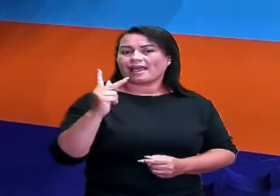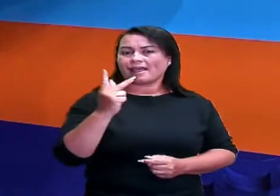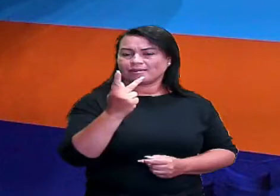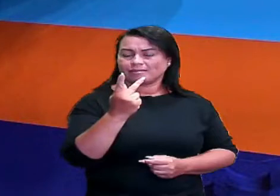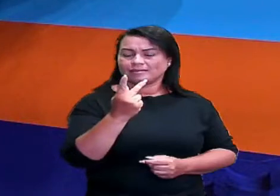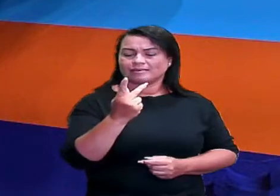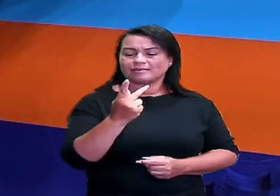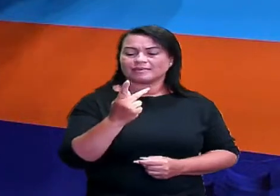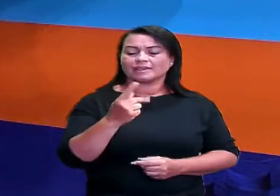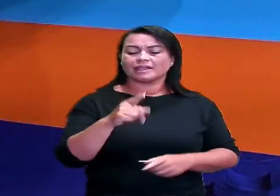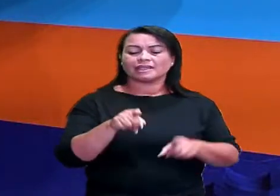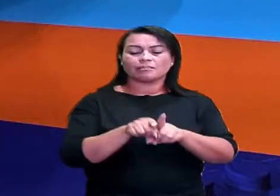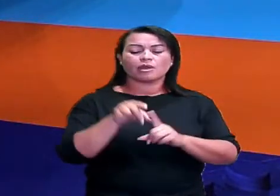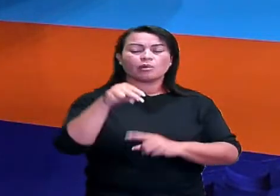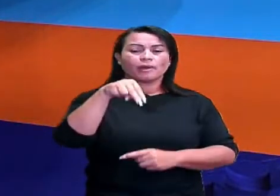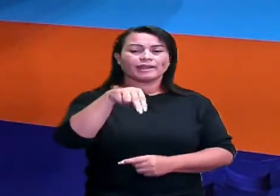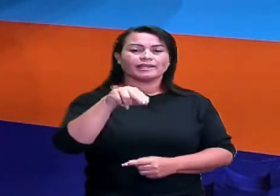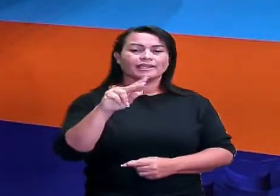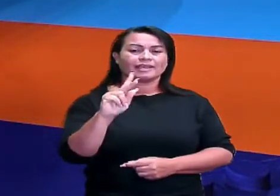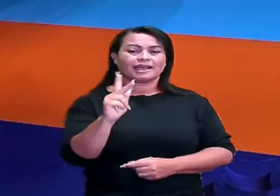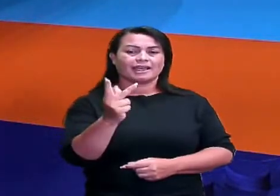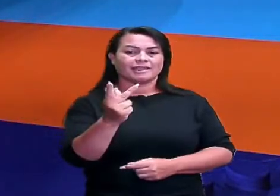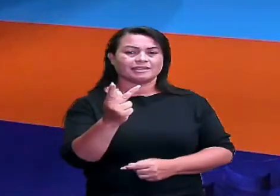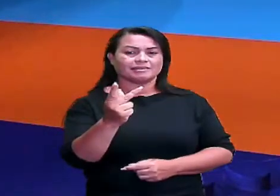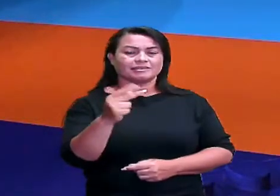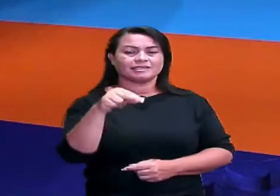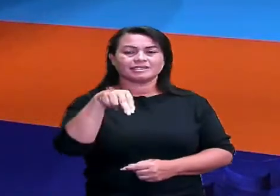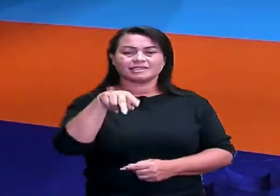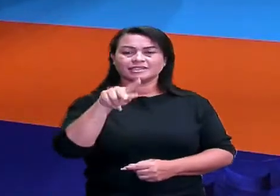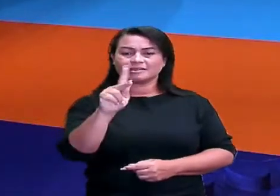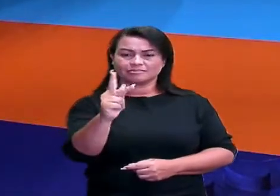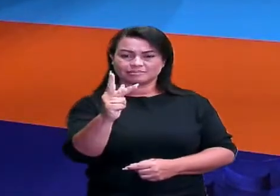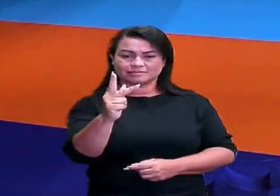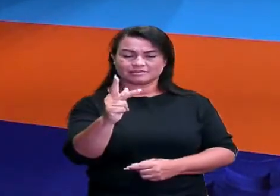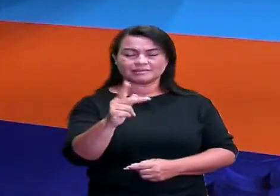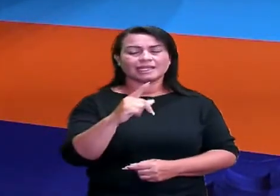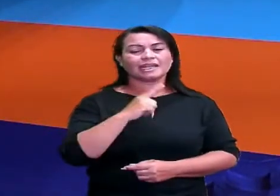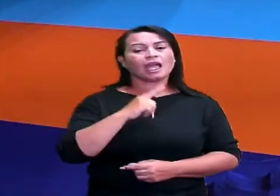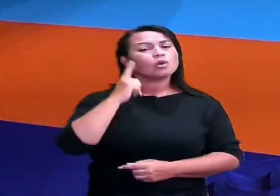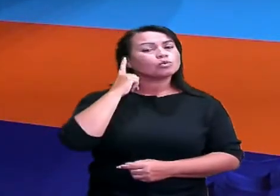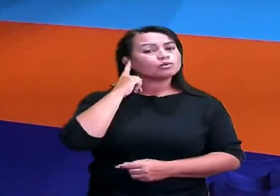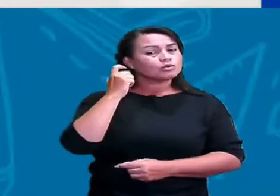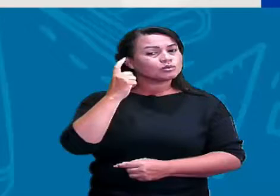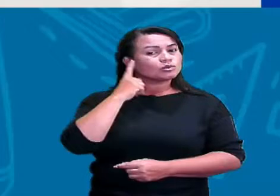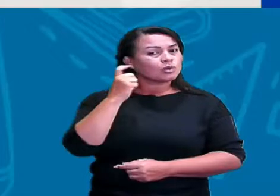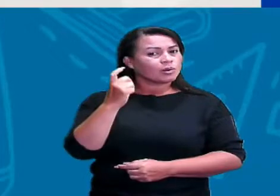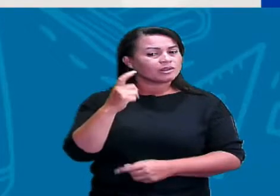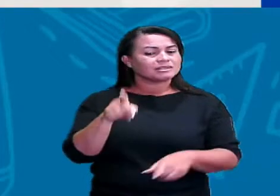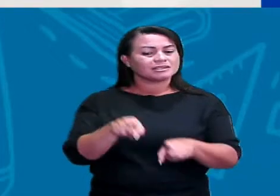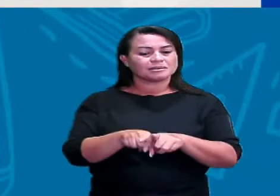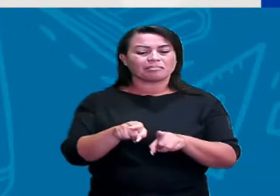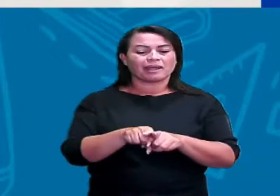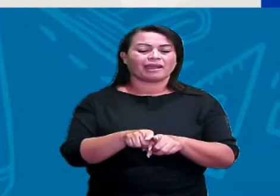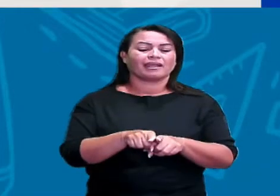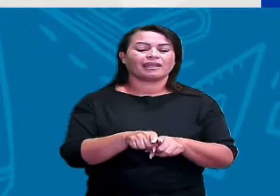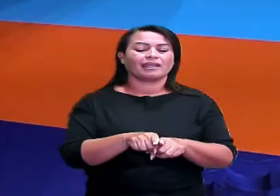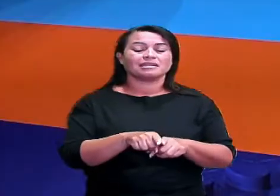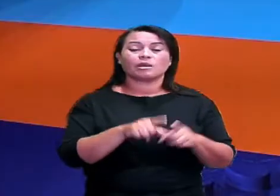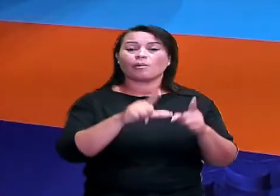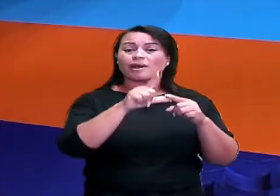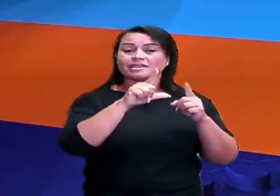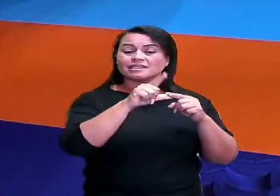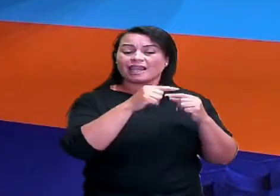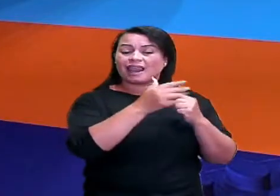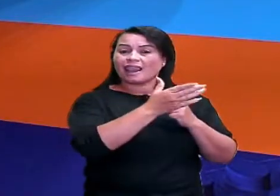L e NH, Nha, certo? Então, estes são os sons, são as